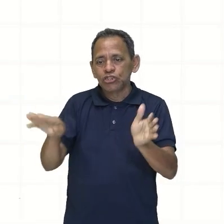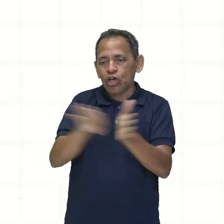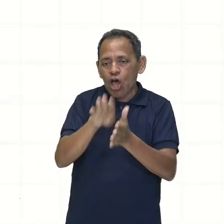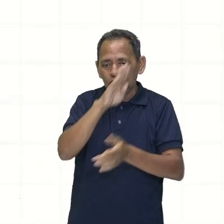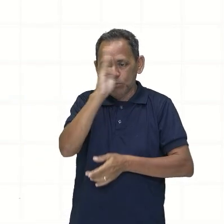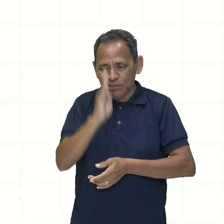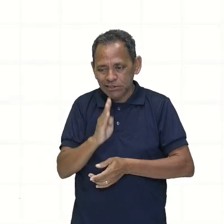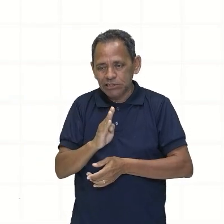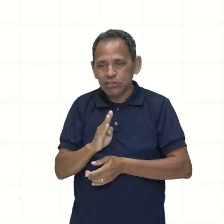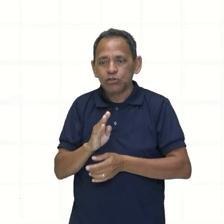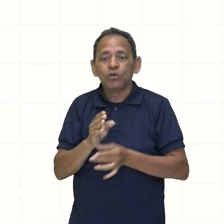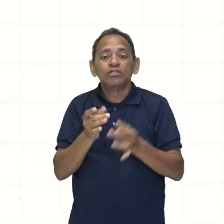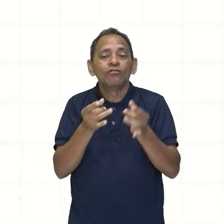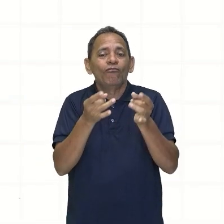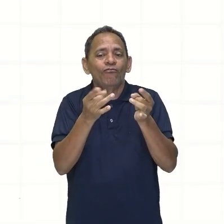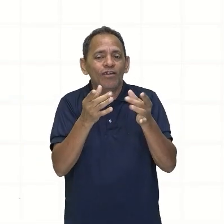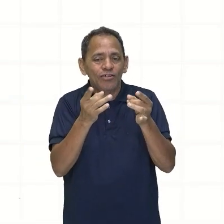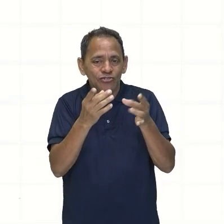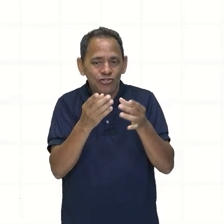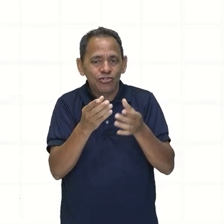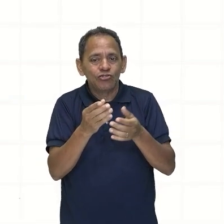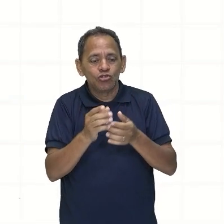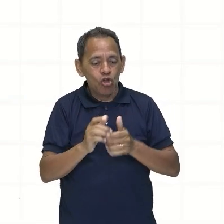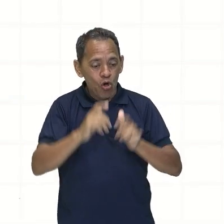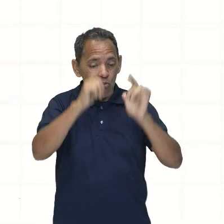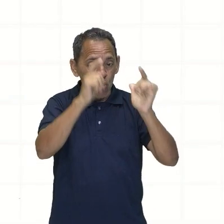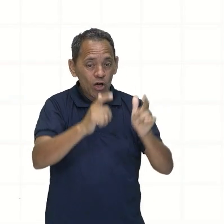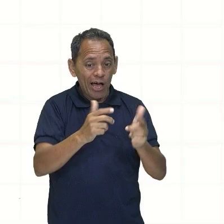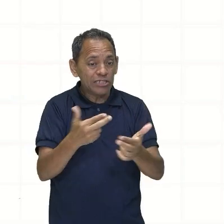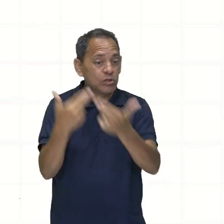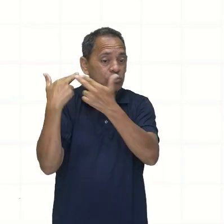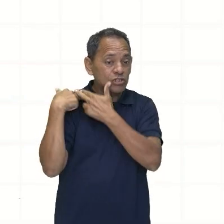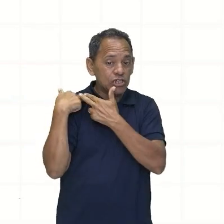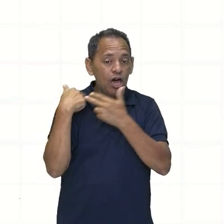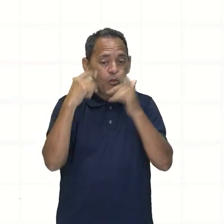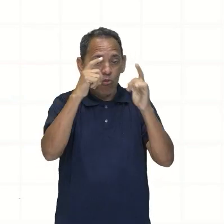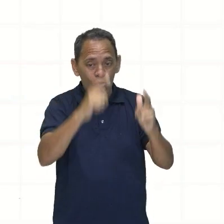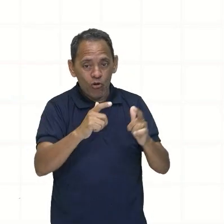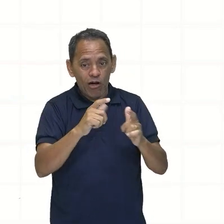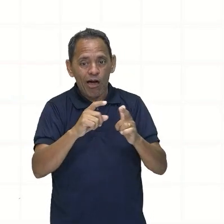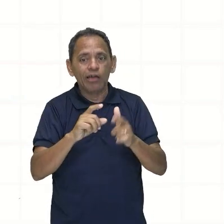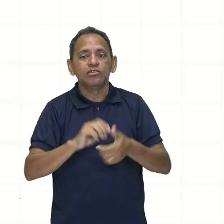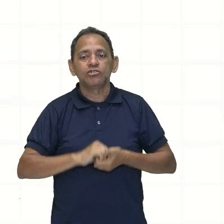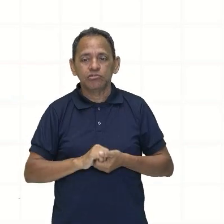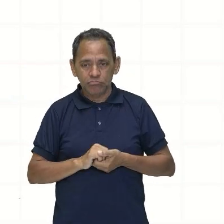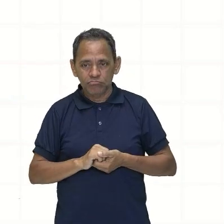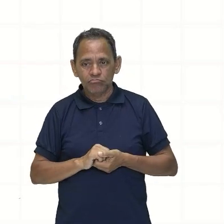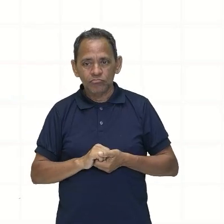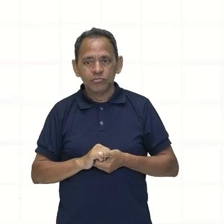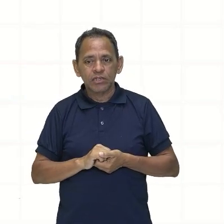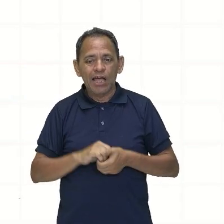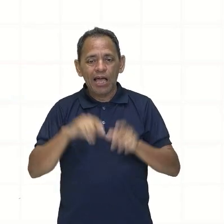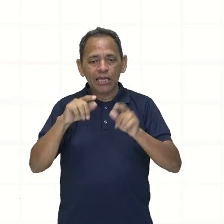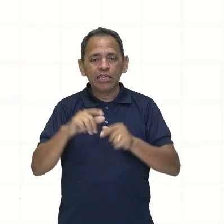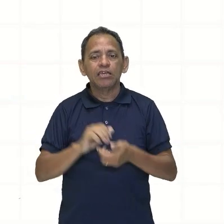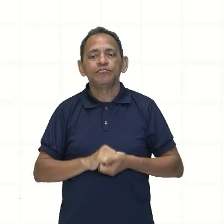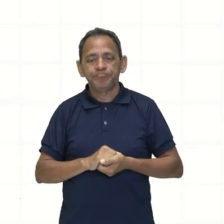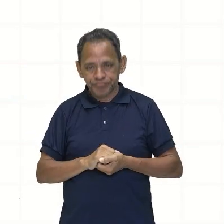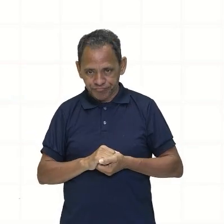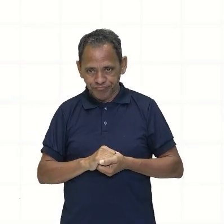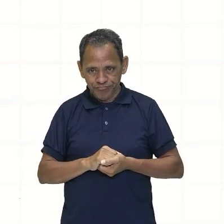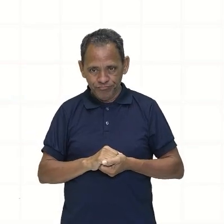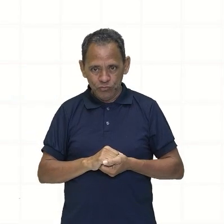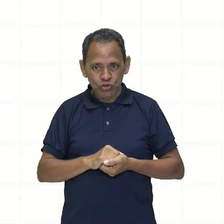eles eram comercializados, né, nesse período da escravidão, aqui nos portos brasileiros, né, eram tratados